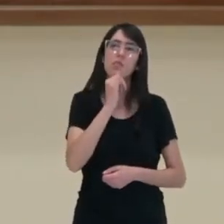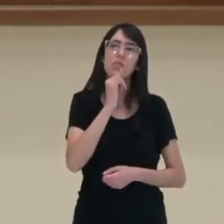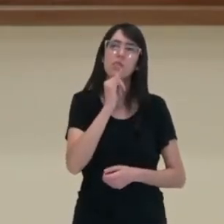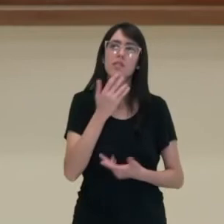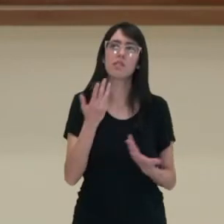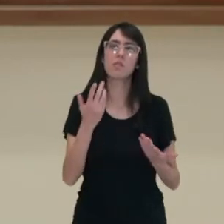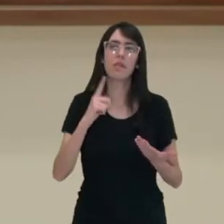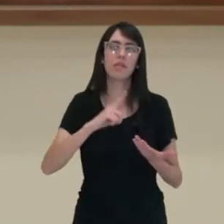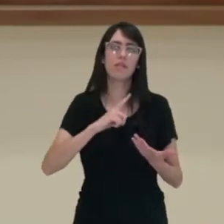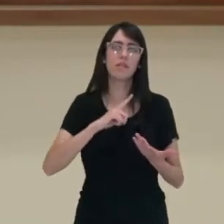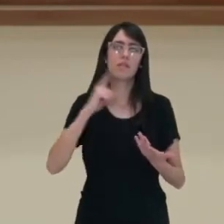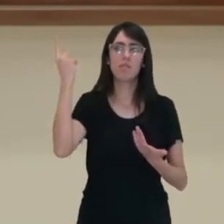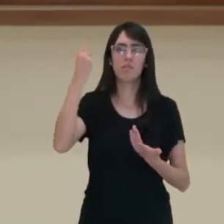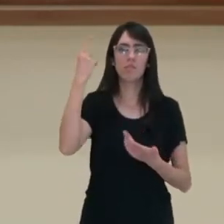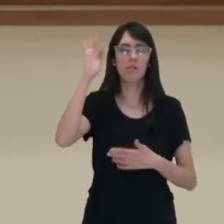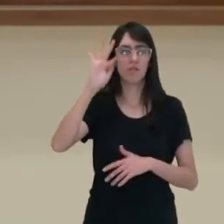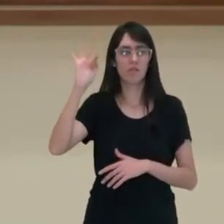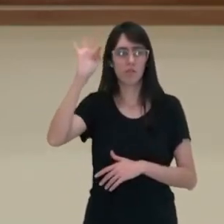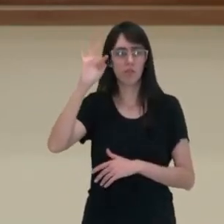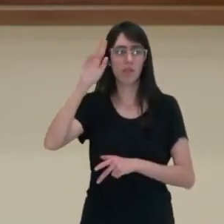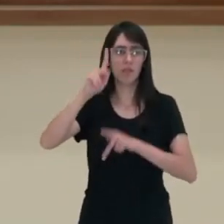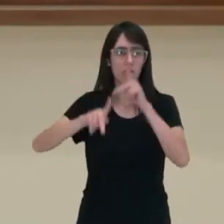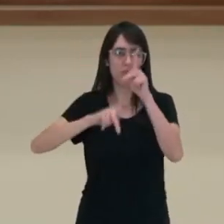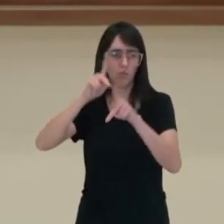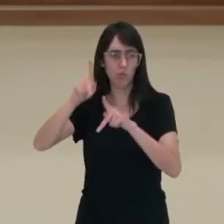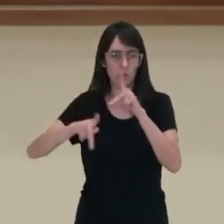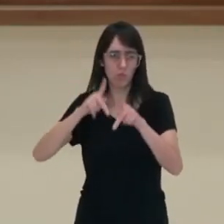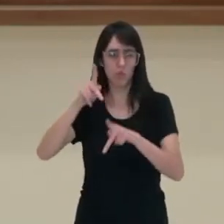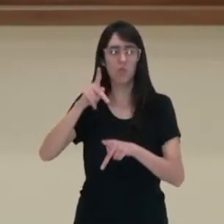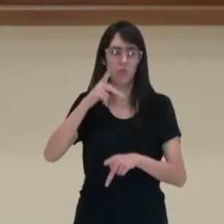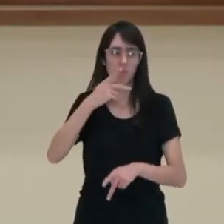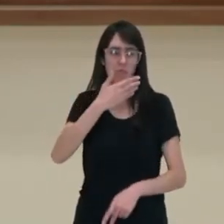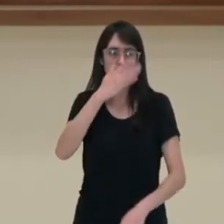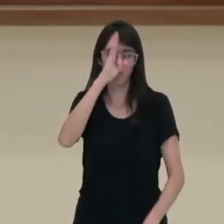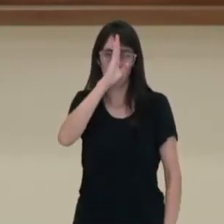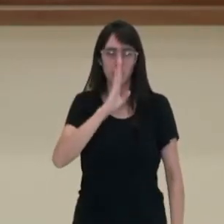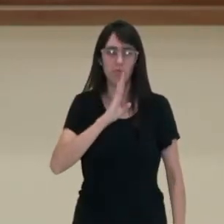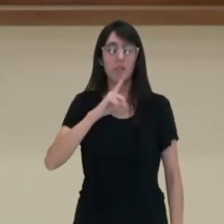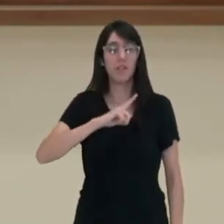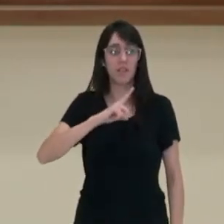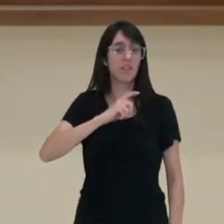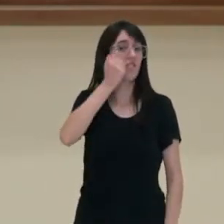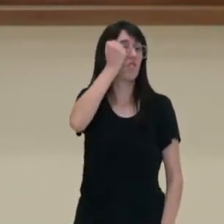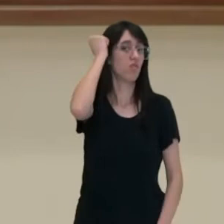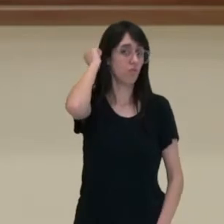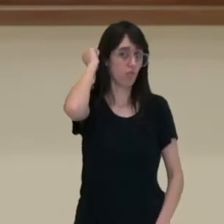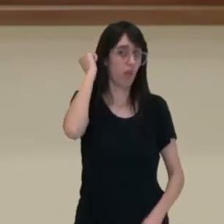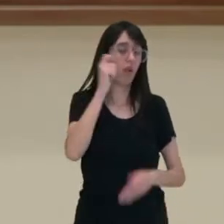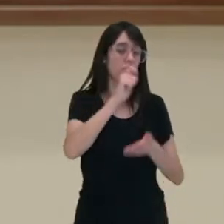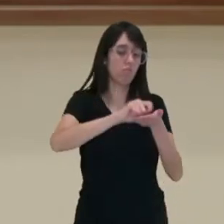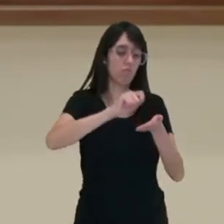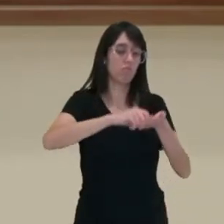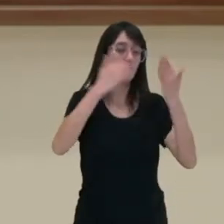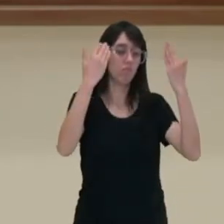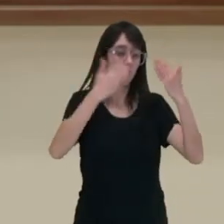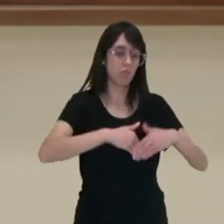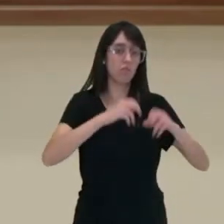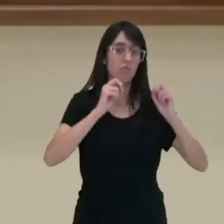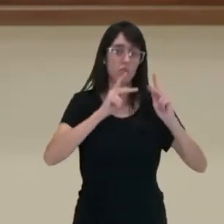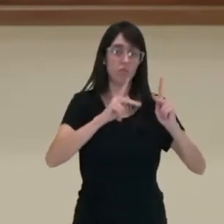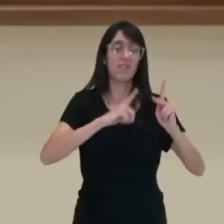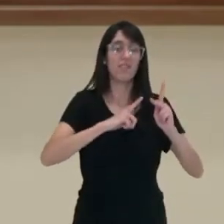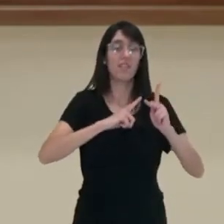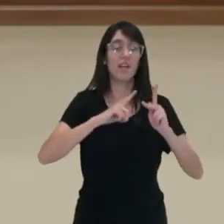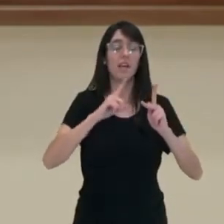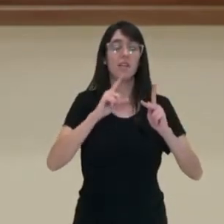acesso às universidades públicas, tá? Temos lá o vestibular e tem um processo seletivo para acessar as